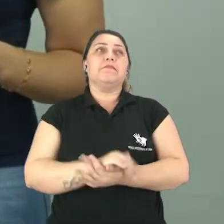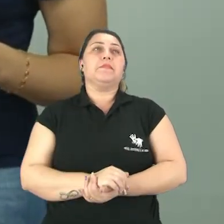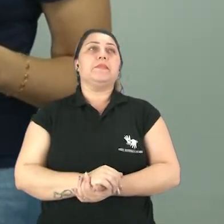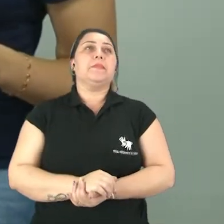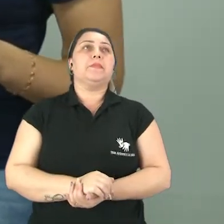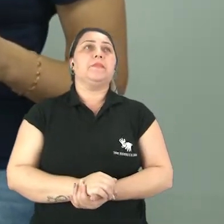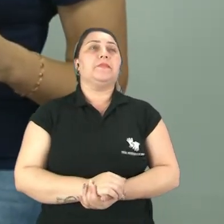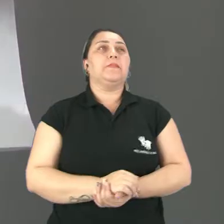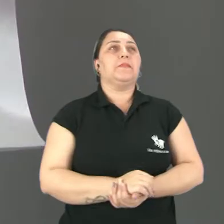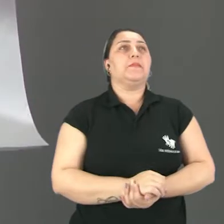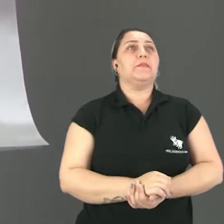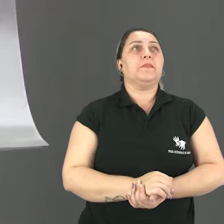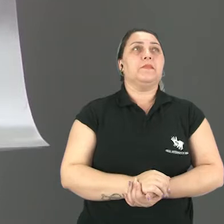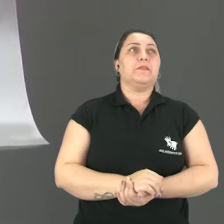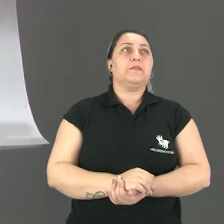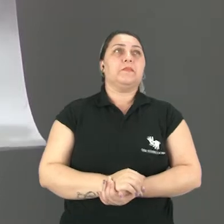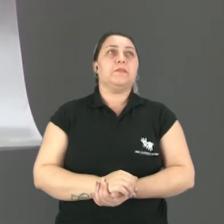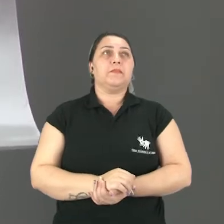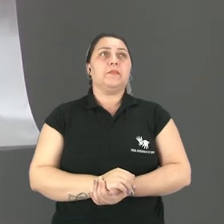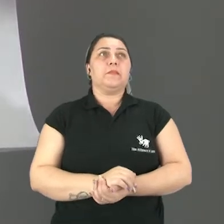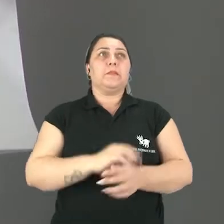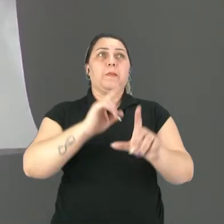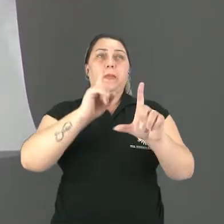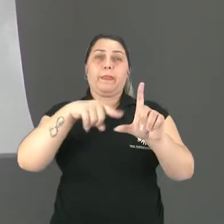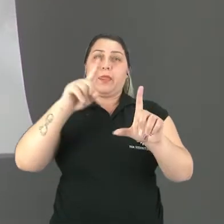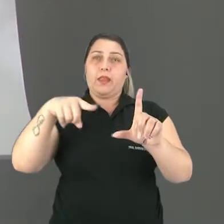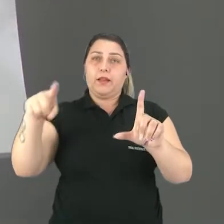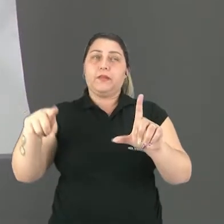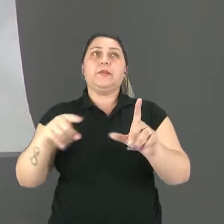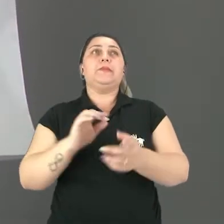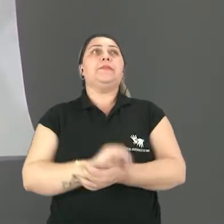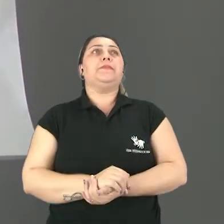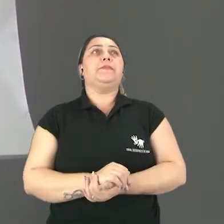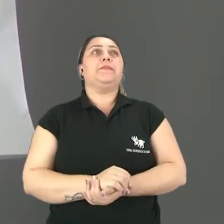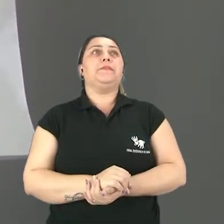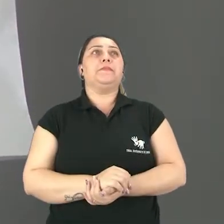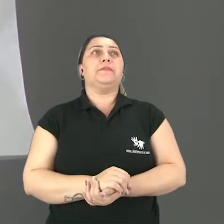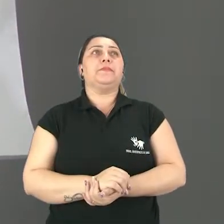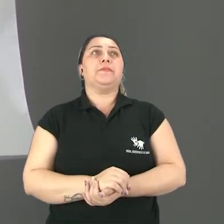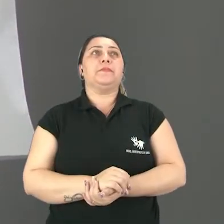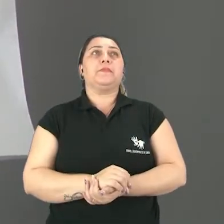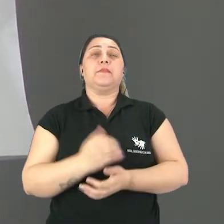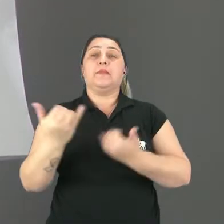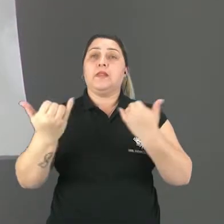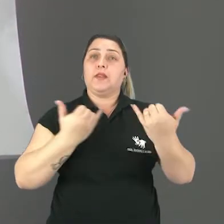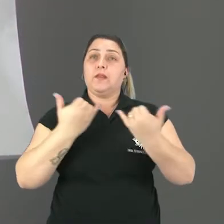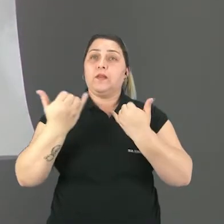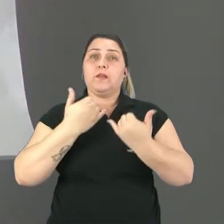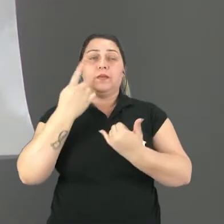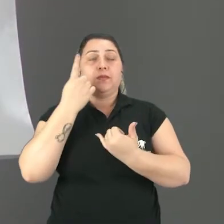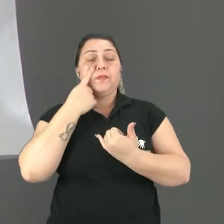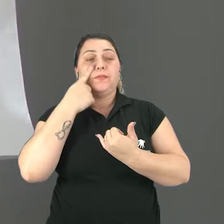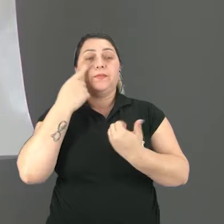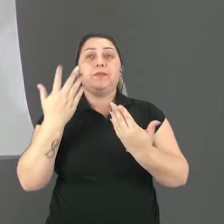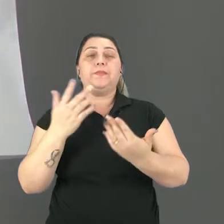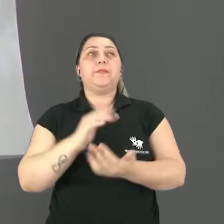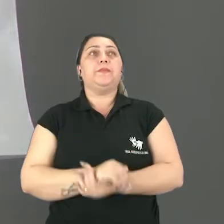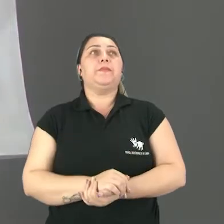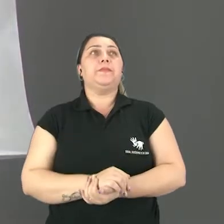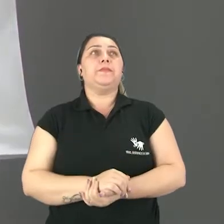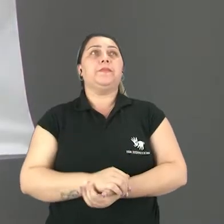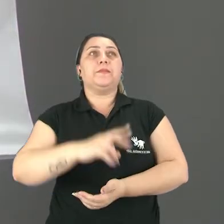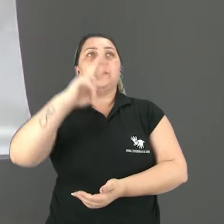só. Nós temos agora um gráfico que vai tratar aqui sobre informações. Olha só, que informações são